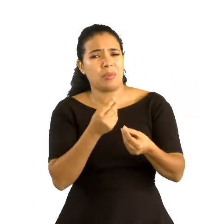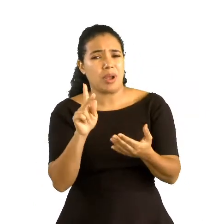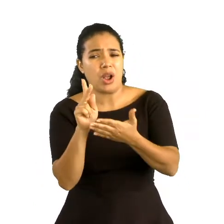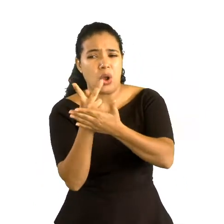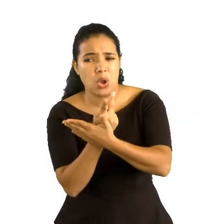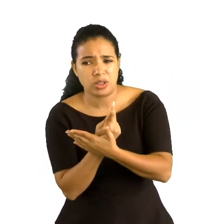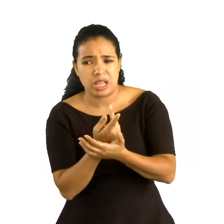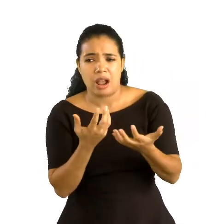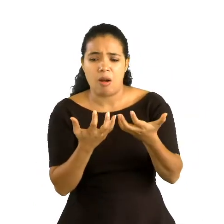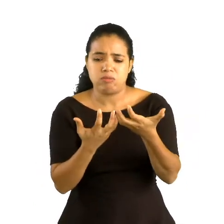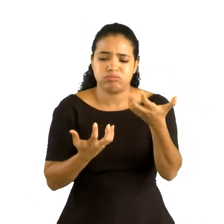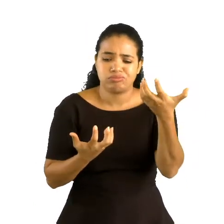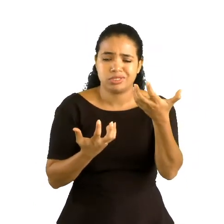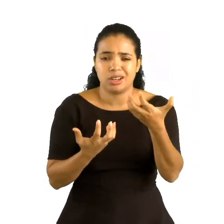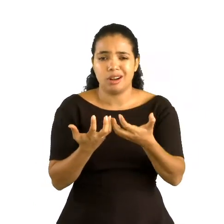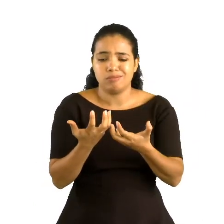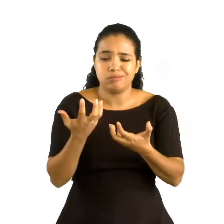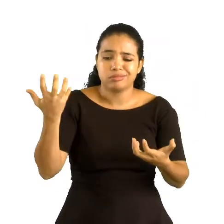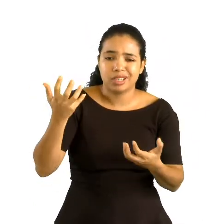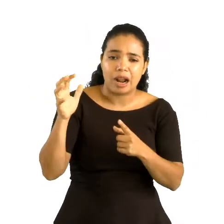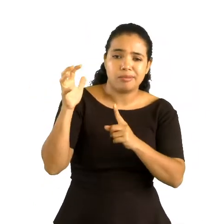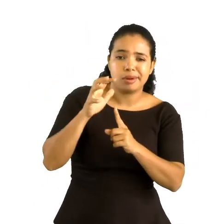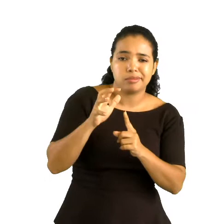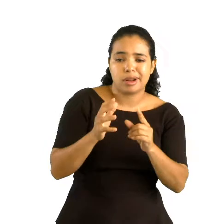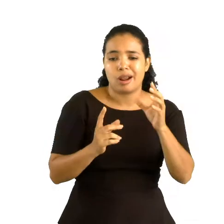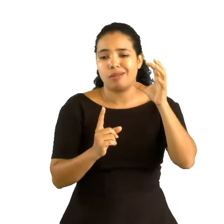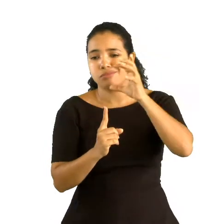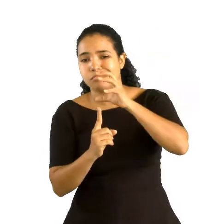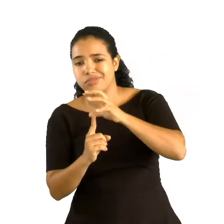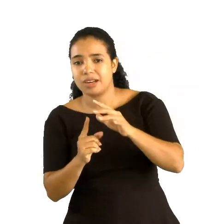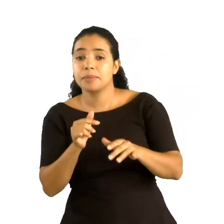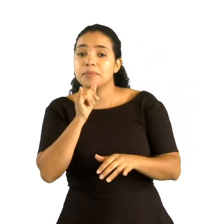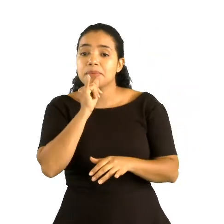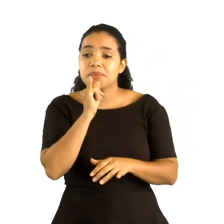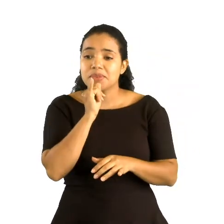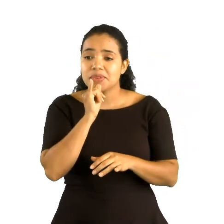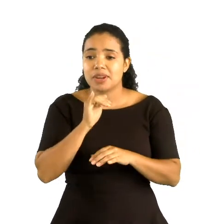provocado pelo homem? Quando a gente faz